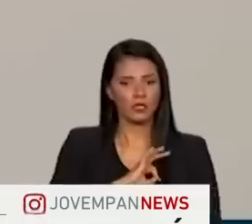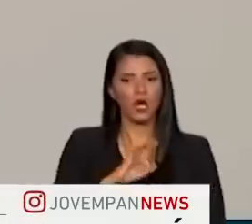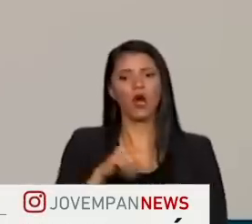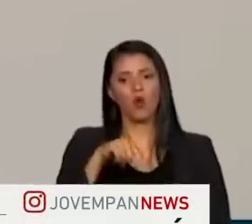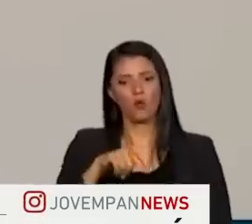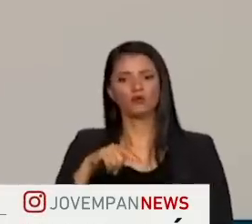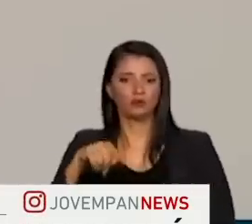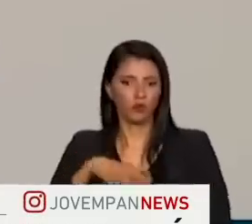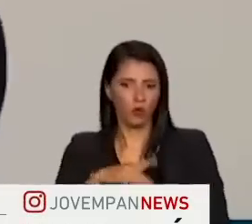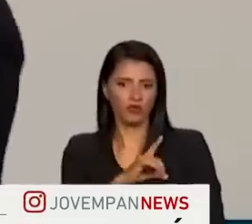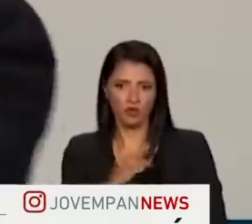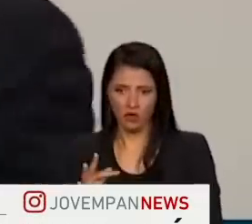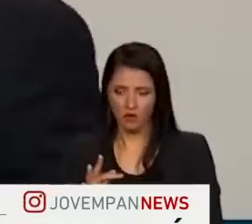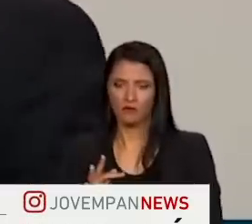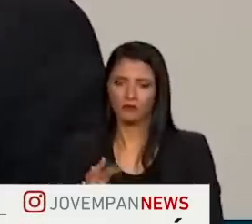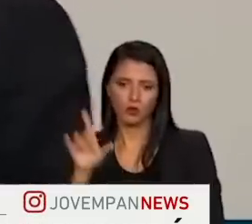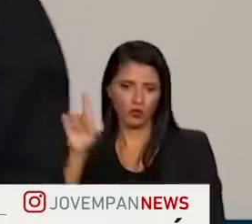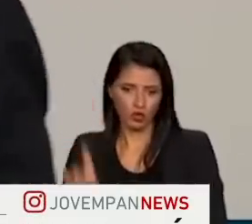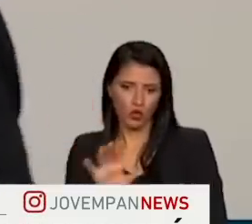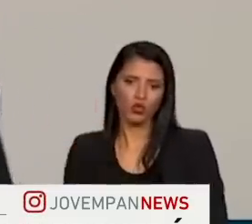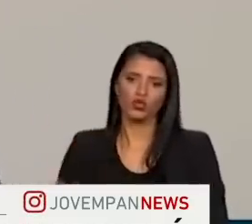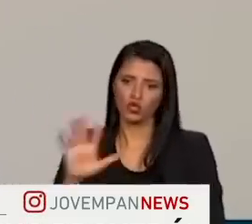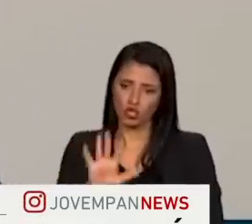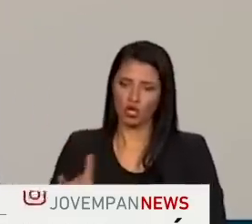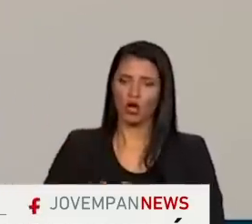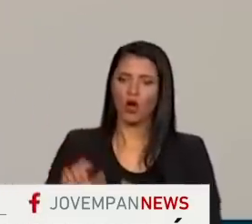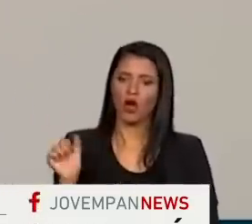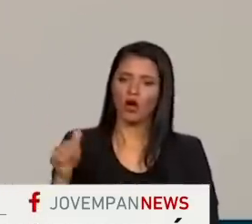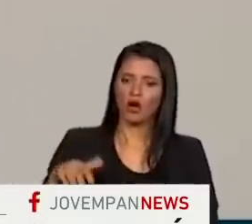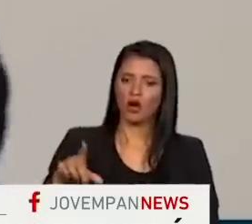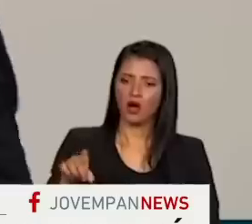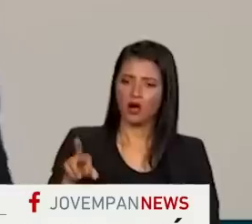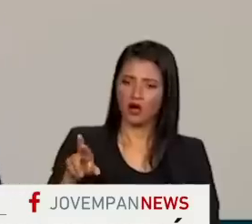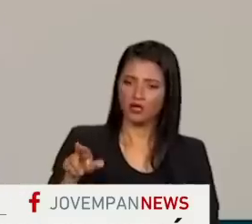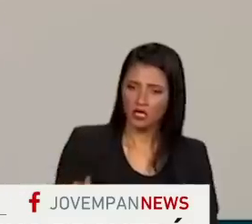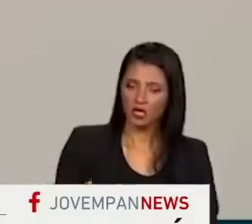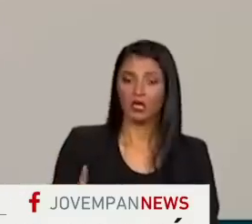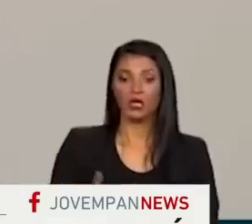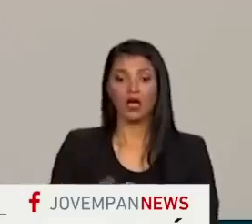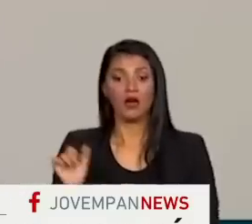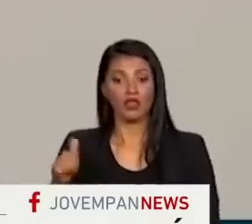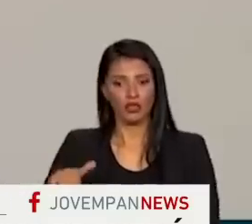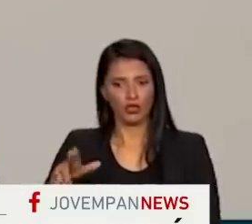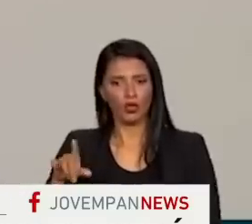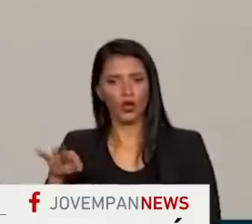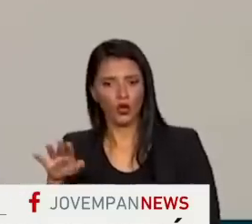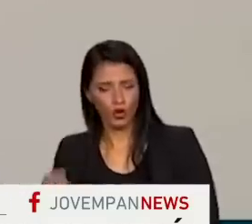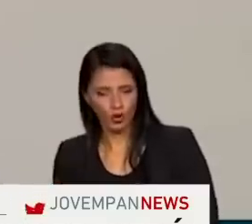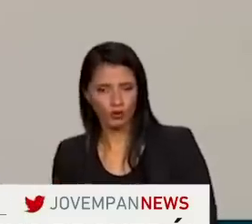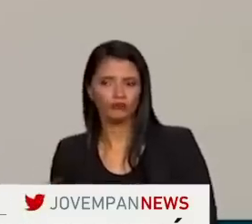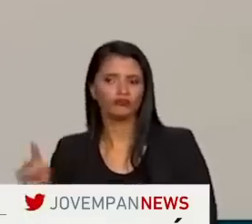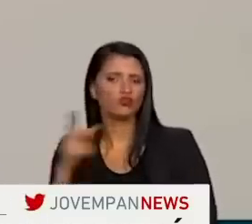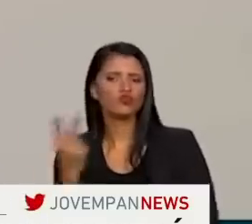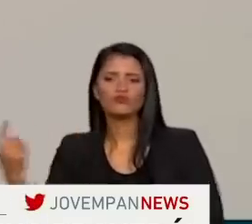o senhor diretor geral da Polícia Federal Doutor Andrey Rodrigues e o Antônio Fernando não me dirige é o seguinte